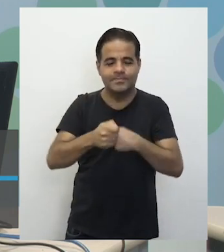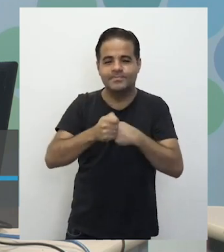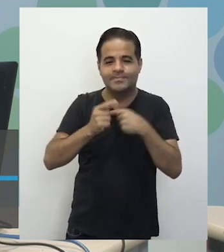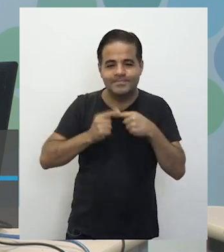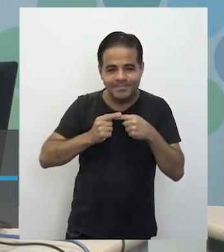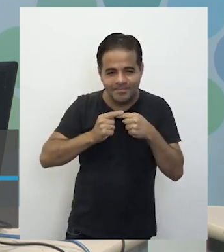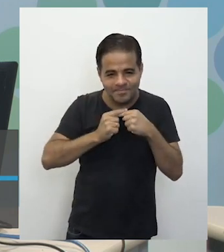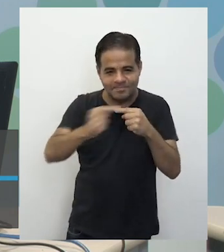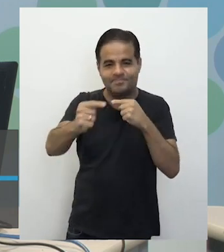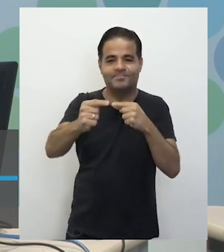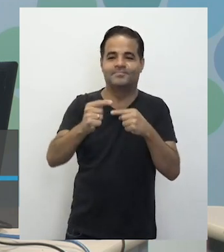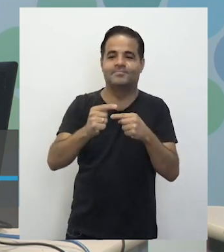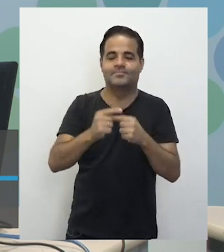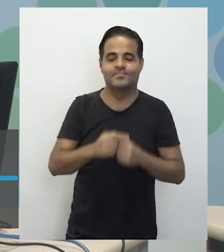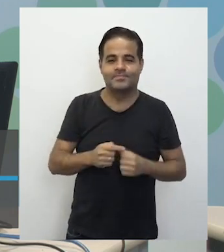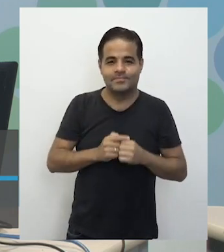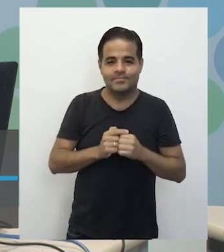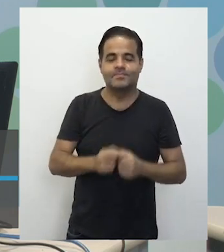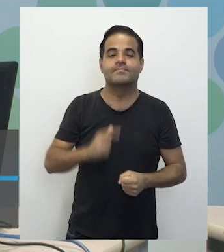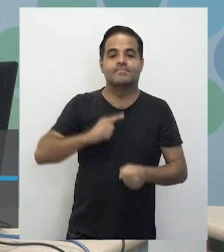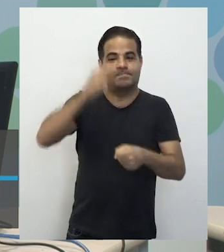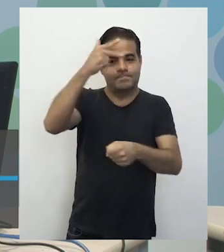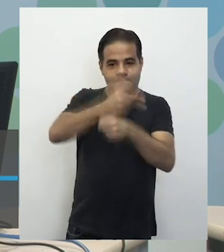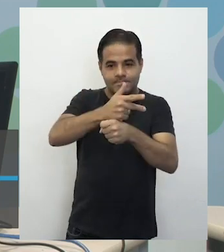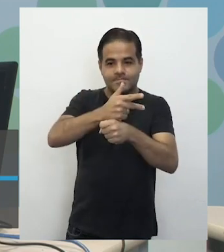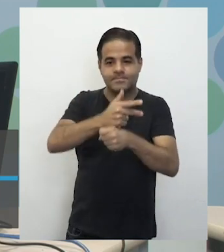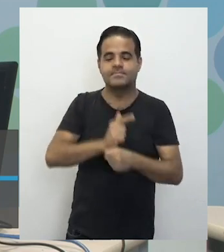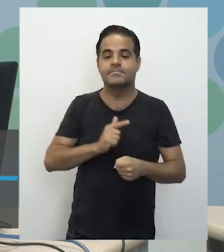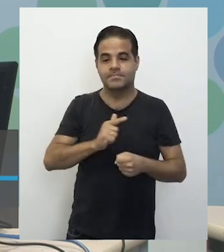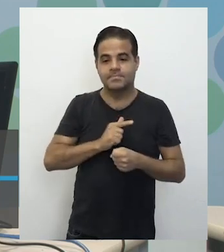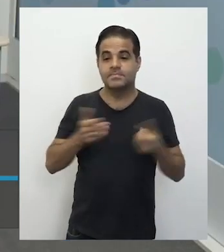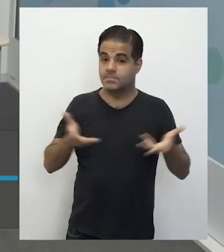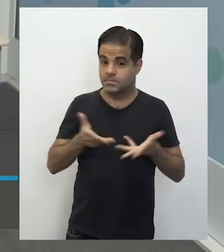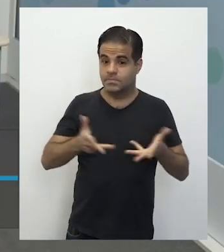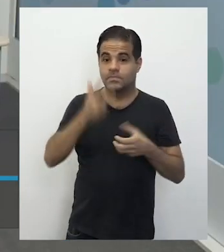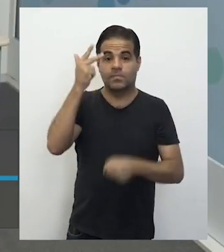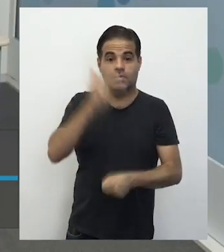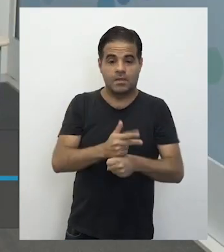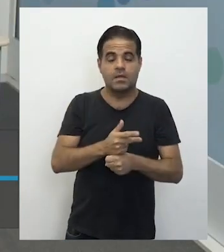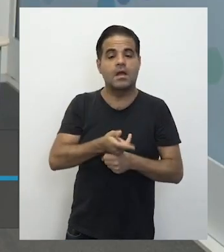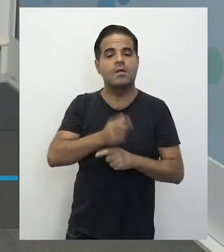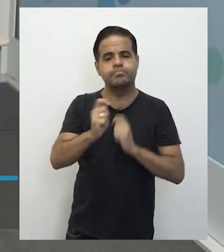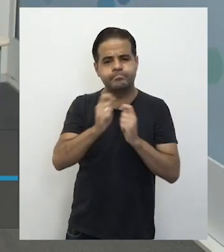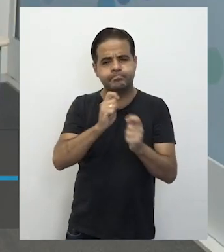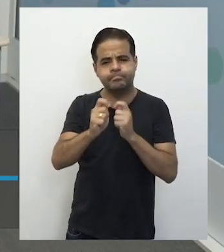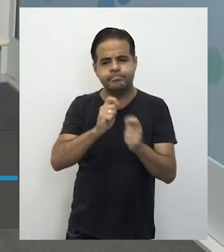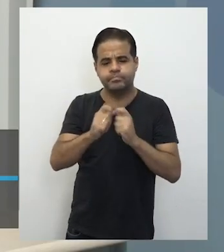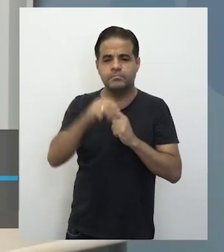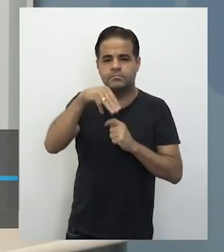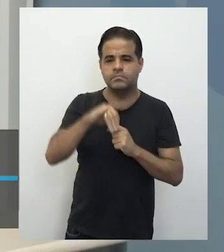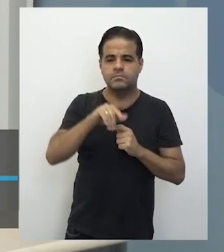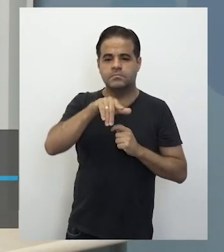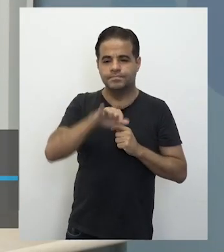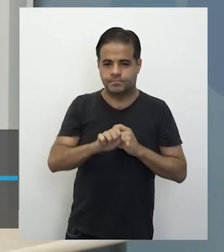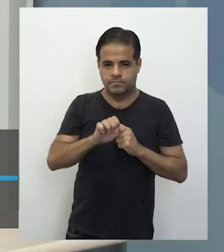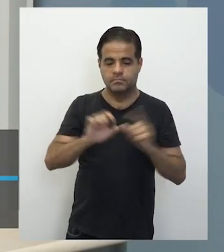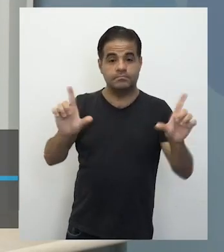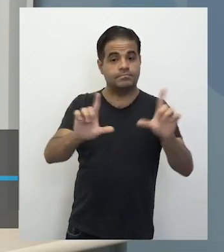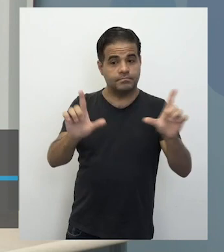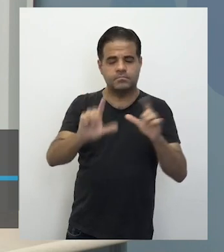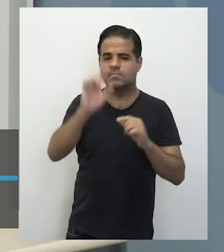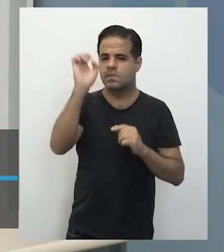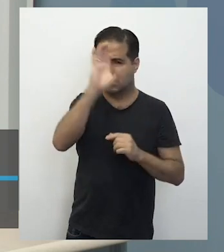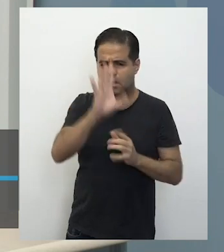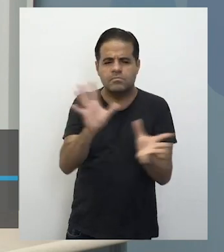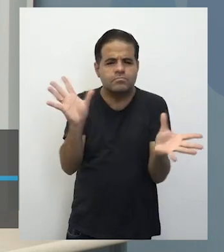esse momento nós temos um vídeo, não é isso, professora? Isso, é uma reportagem, professora Milene, da TV Brasil. Ela é